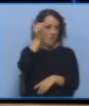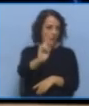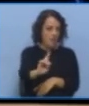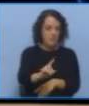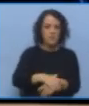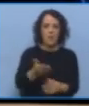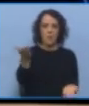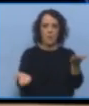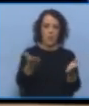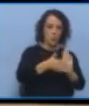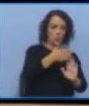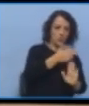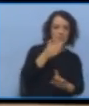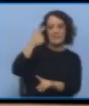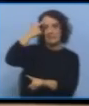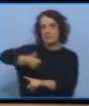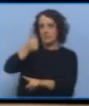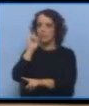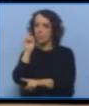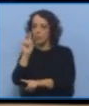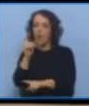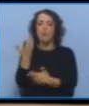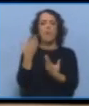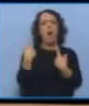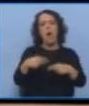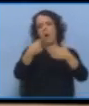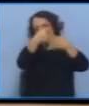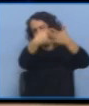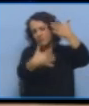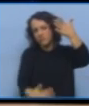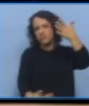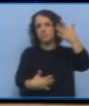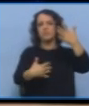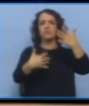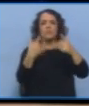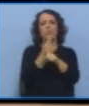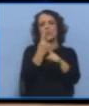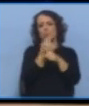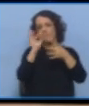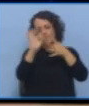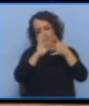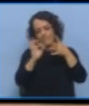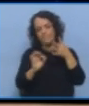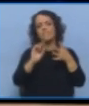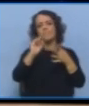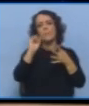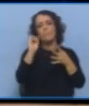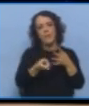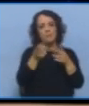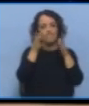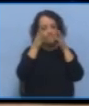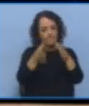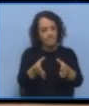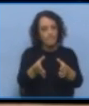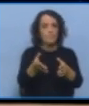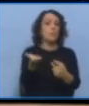balanço entre a urgência e o que é importante. Há uma multiplicidade de aspectos que têm que ser tomados em consideração. Desde